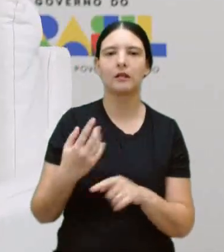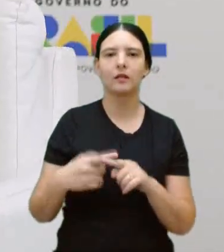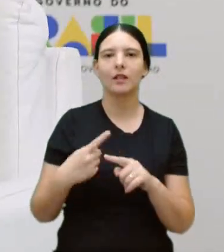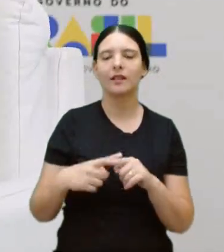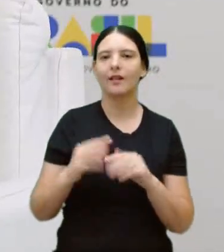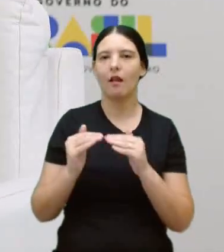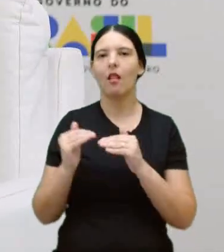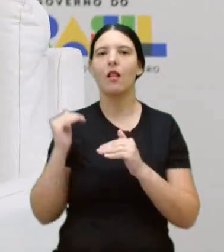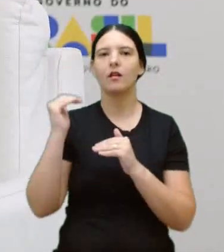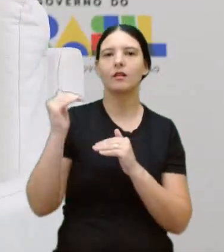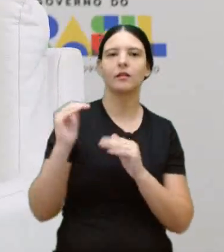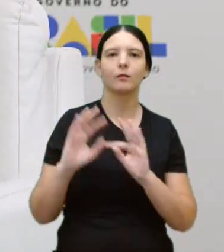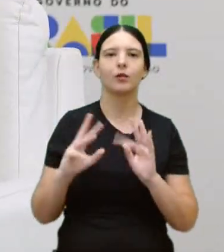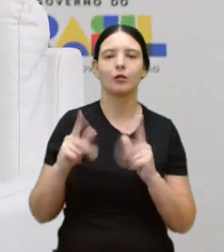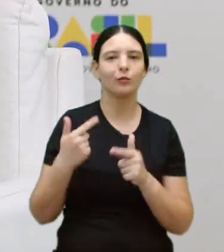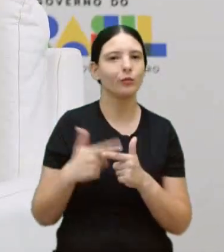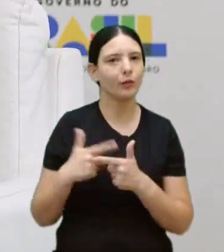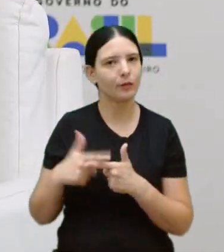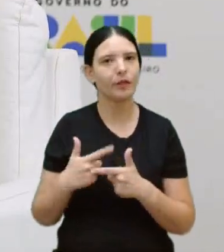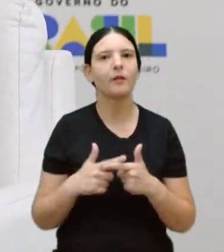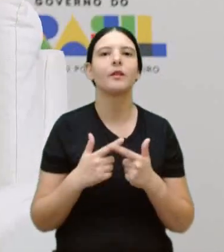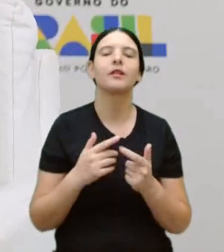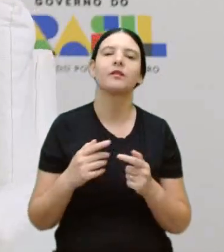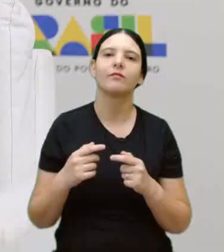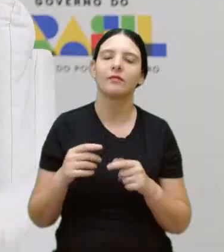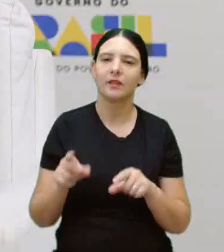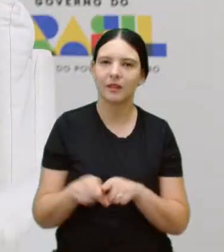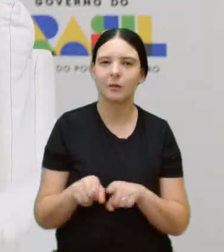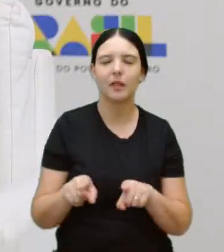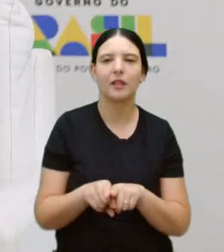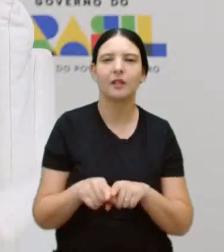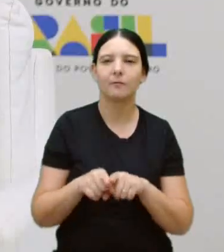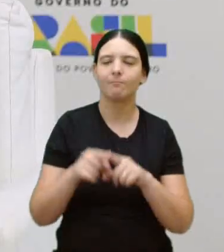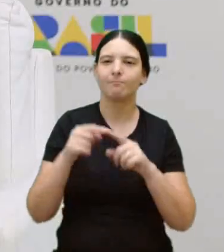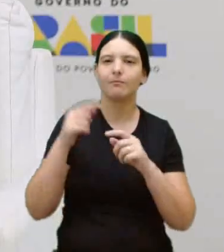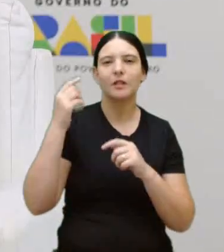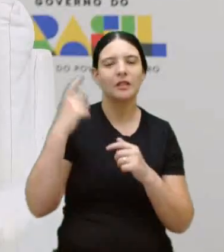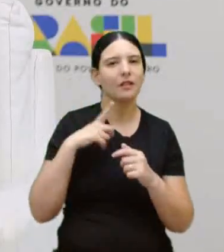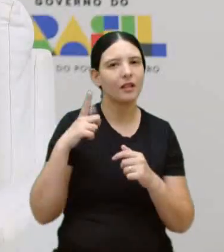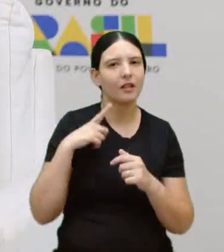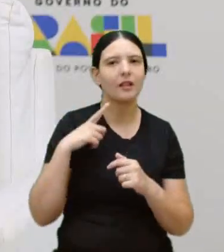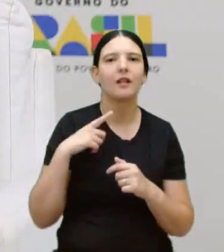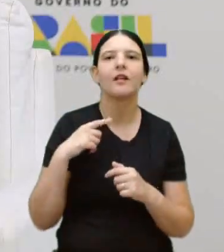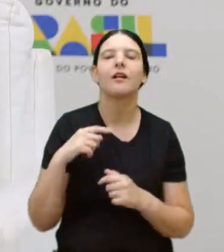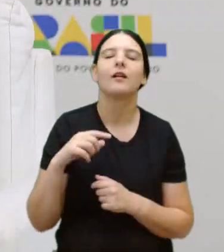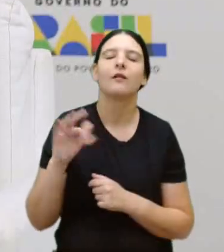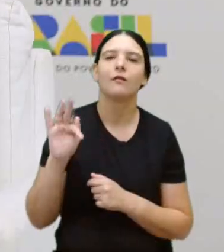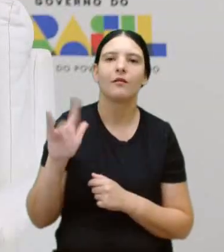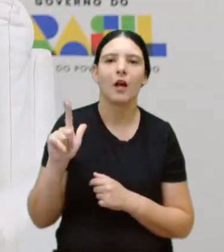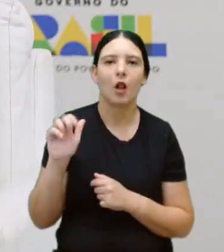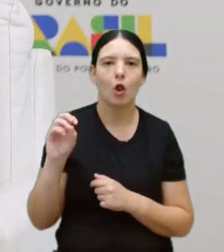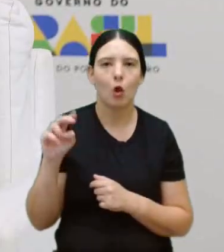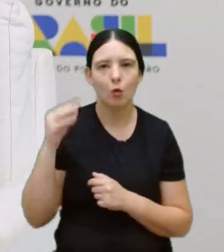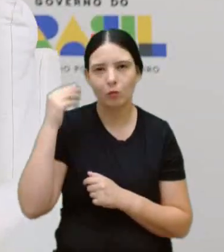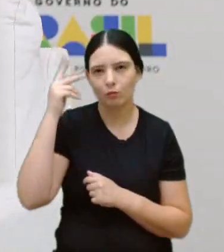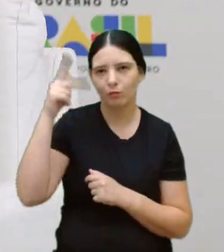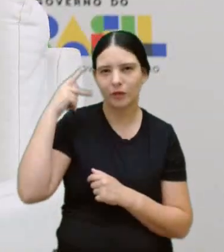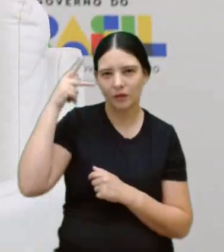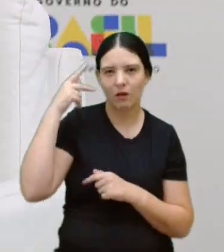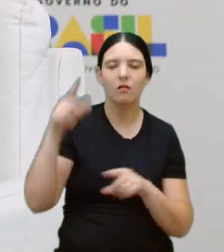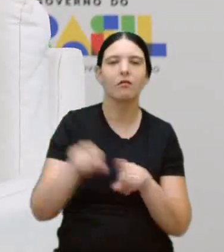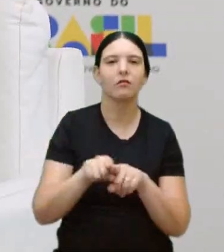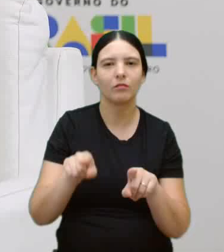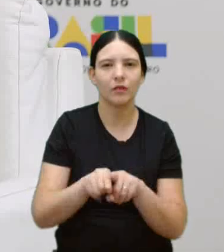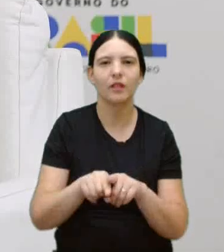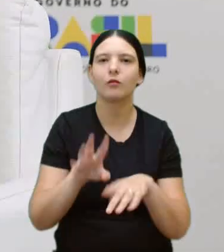Isso cria um problema também de uma ordem neuropsicopatológica. O Fanon, que era um psiquiatra, vai trabalhar essa patologia, né,